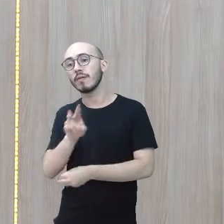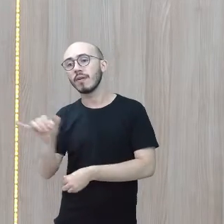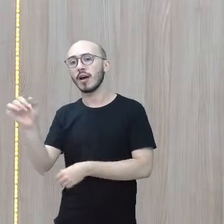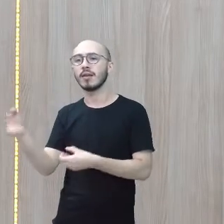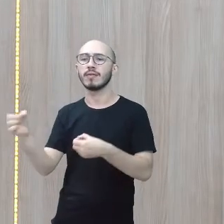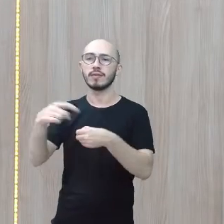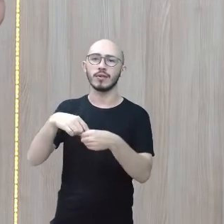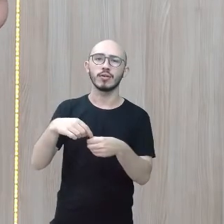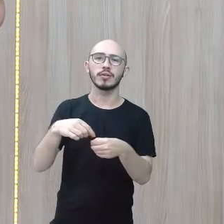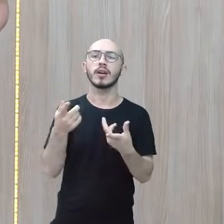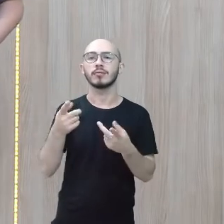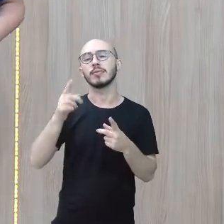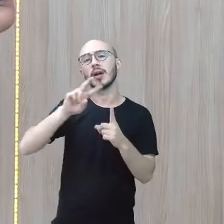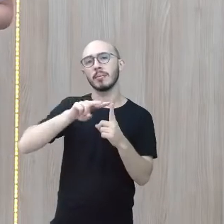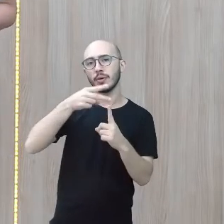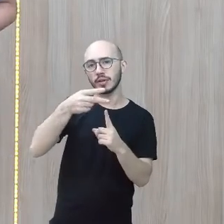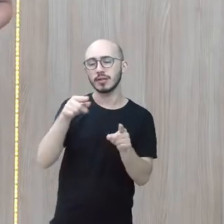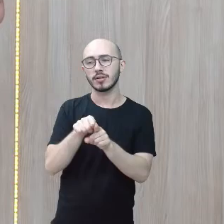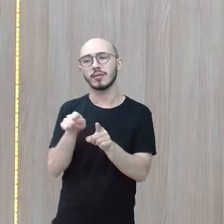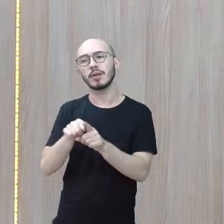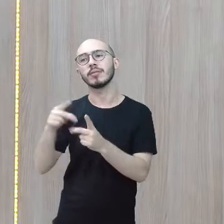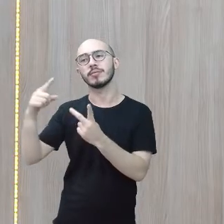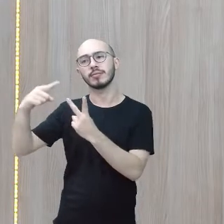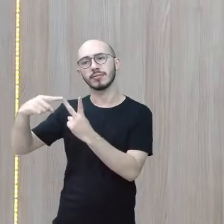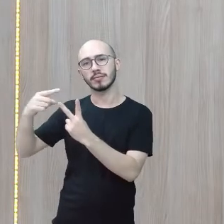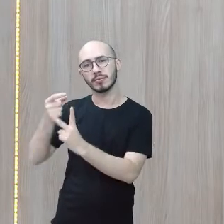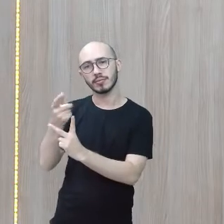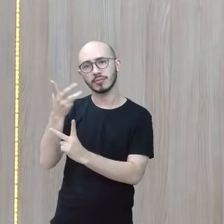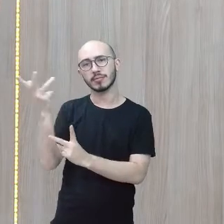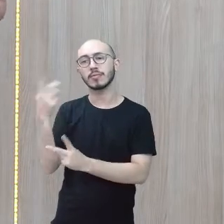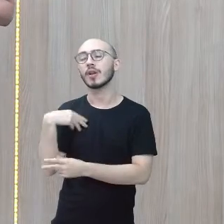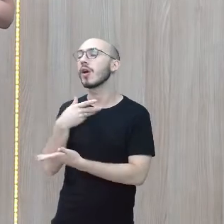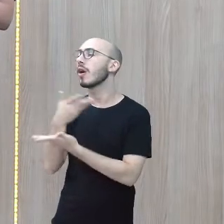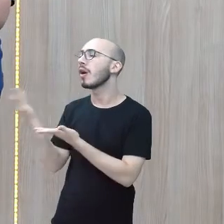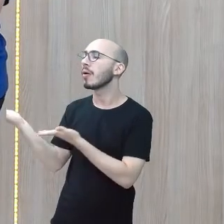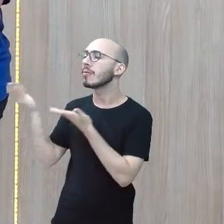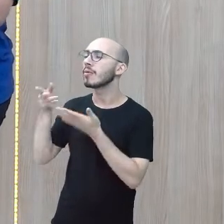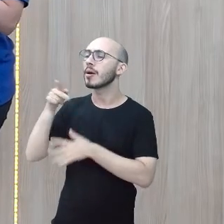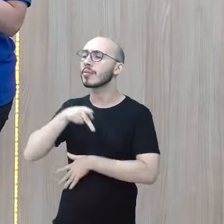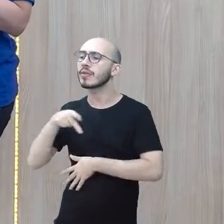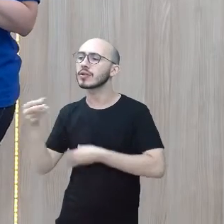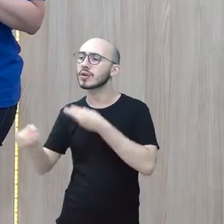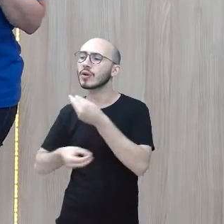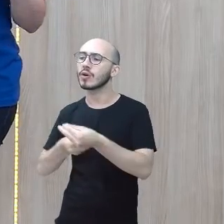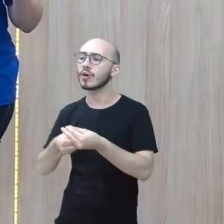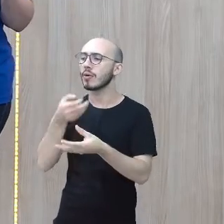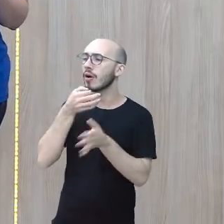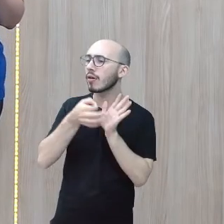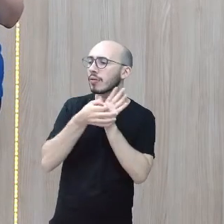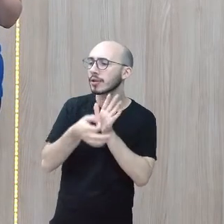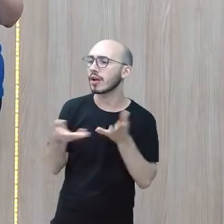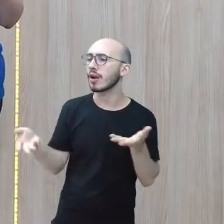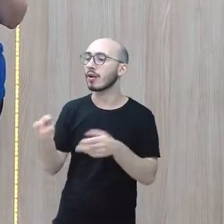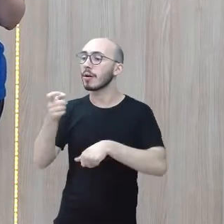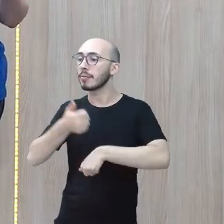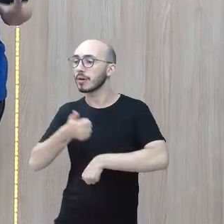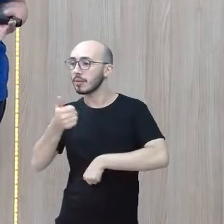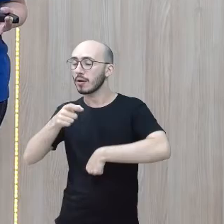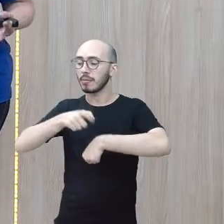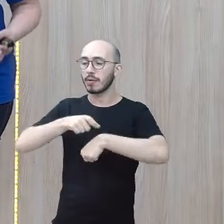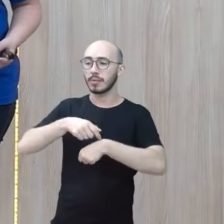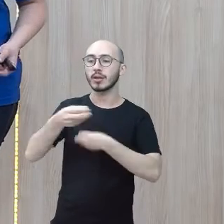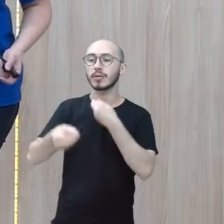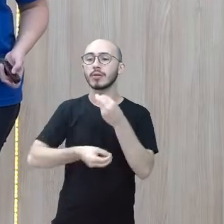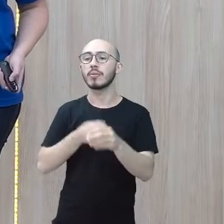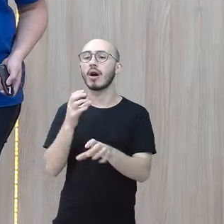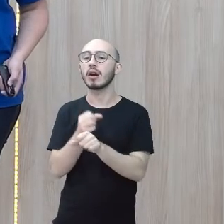potência e da radiciação. Eu vou passar aqui para o professor Pedro para ele fazer os comentários sobre esse primeiro momento, onde a gente está utilizando essa relação